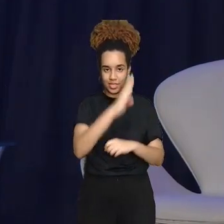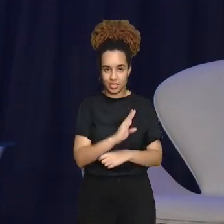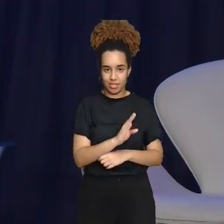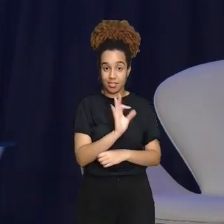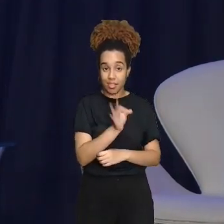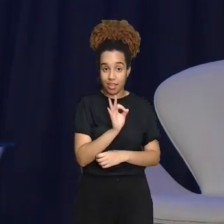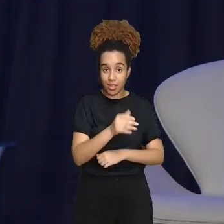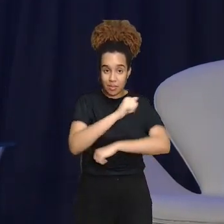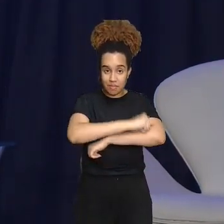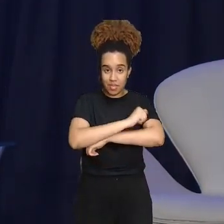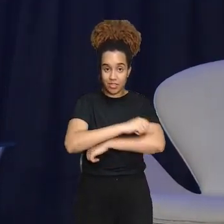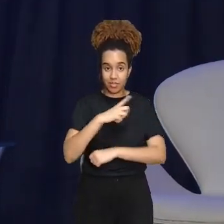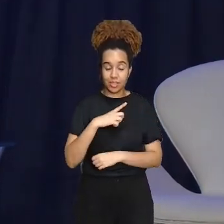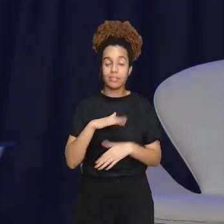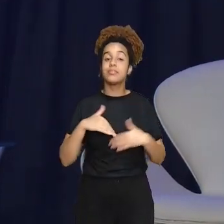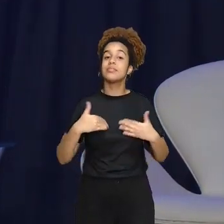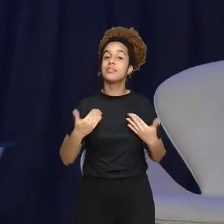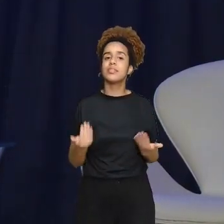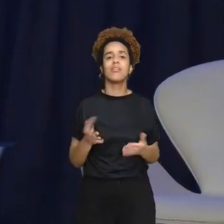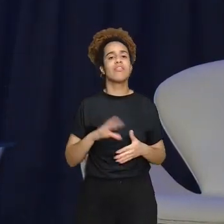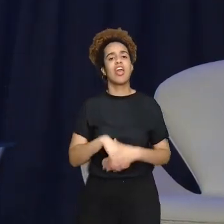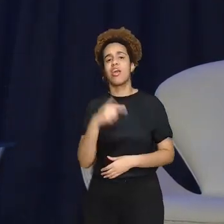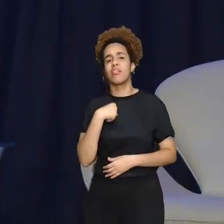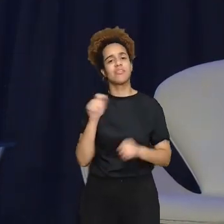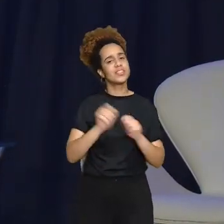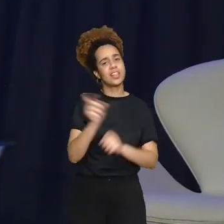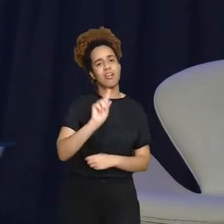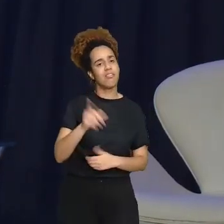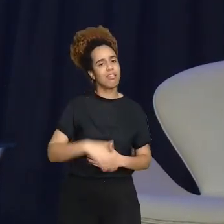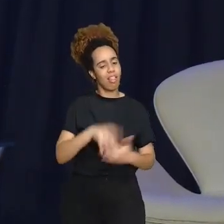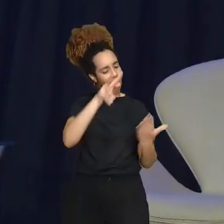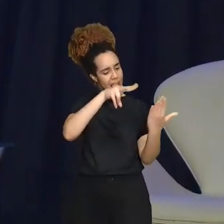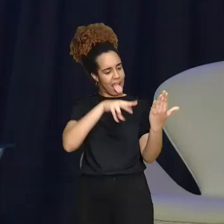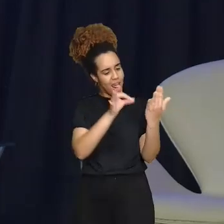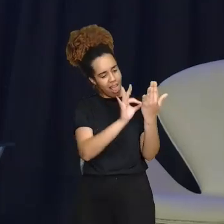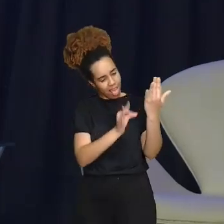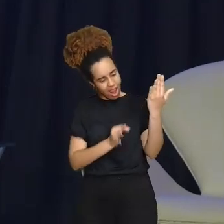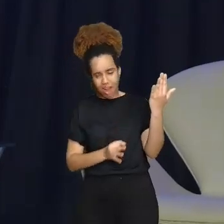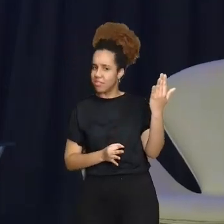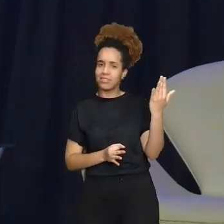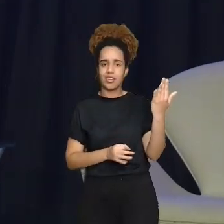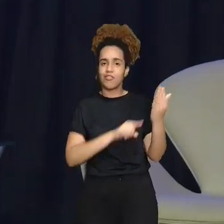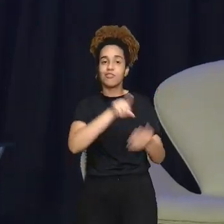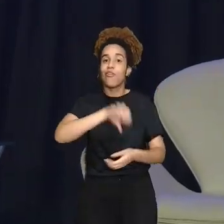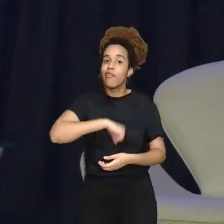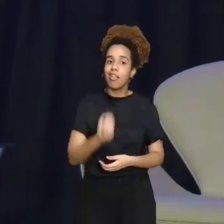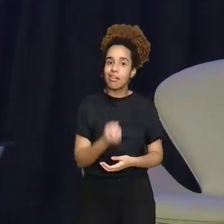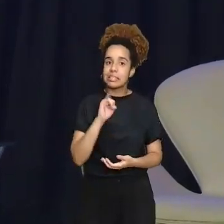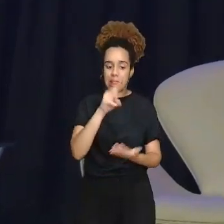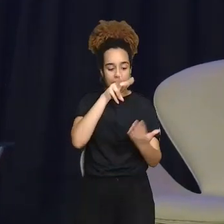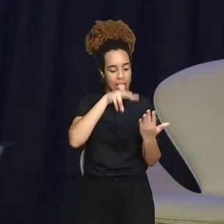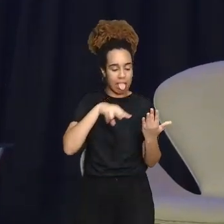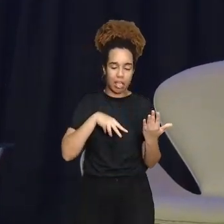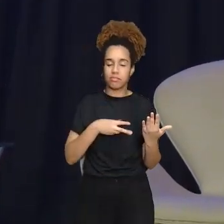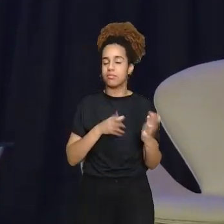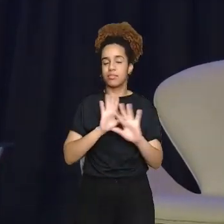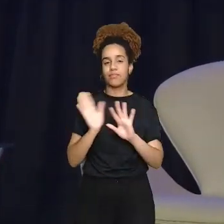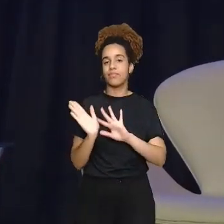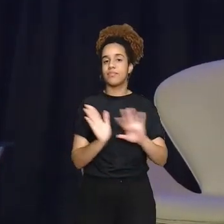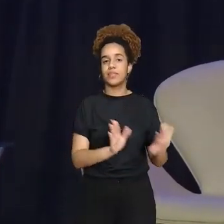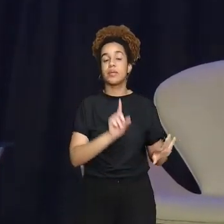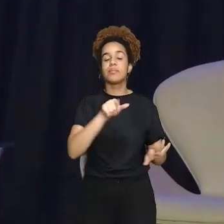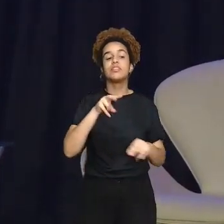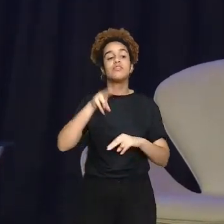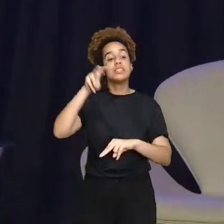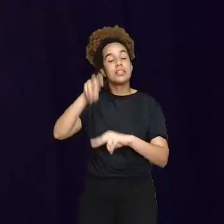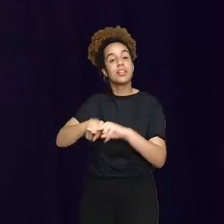Brasil? Gente, mas nem com a vaca tossindo eu vou ficar lendo esse parágrafo aqui inteiro para você ficar ouvindo. Vocês vão odiar ele se eu ficar lendo tudo. Mas ele vai chegar, vai sentar aqui, eu vou salvar o